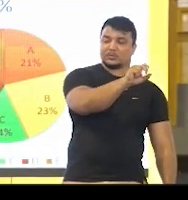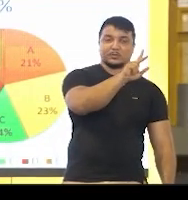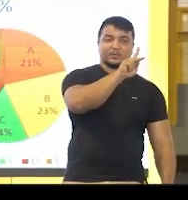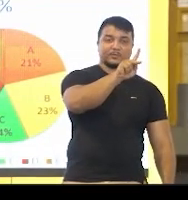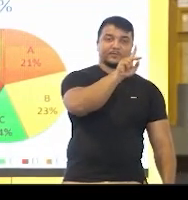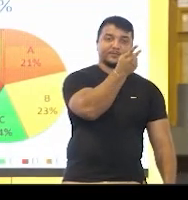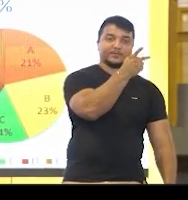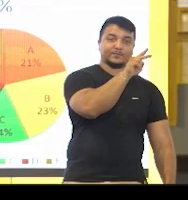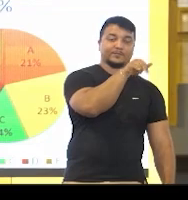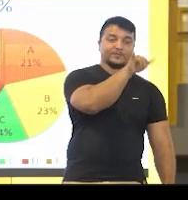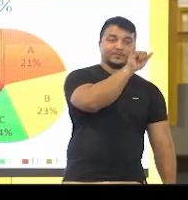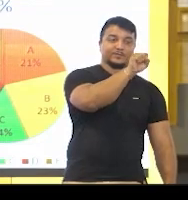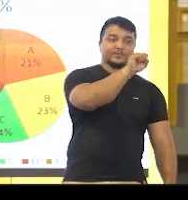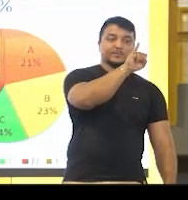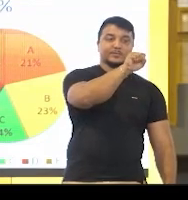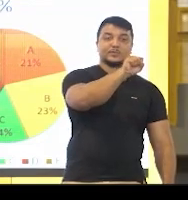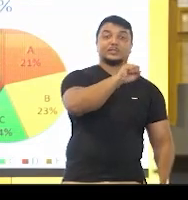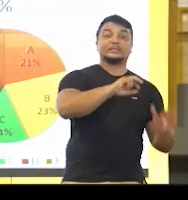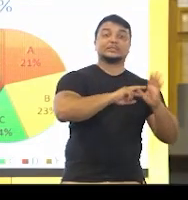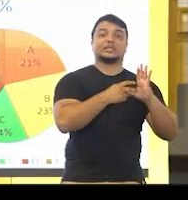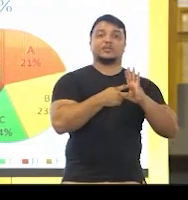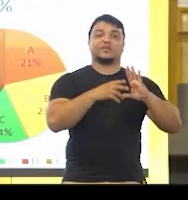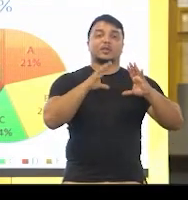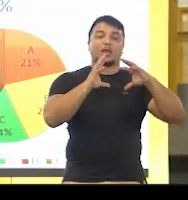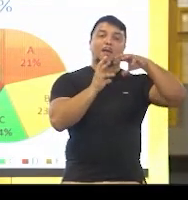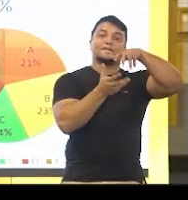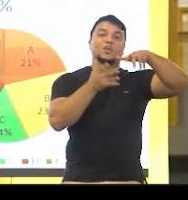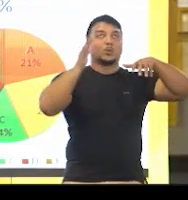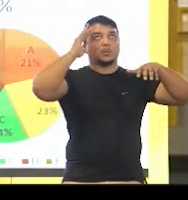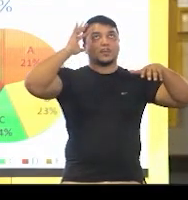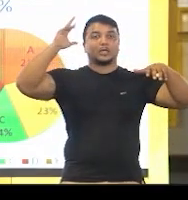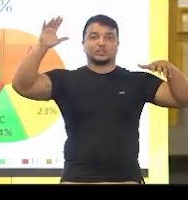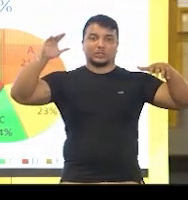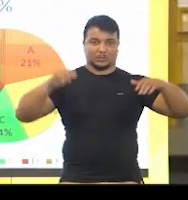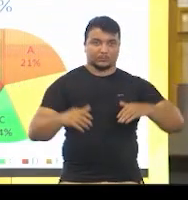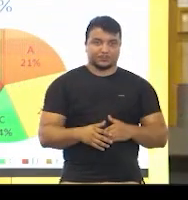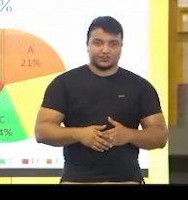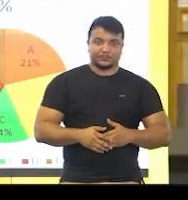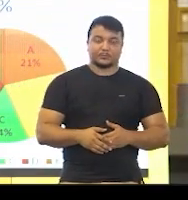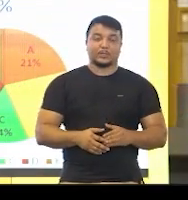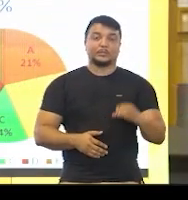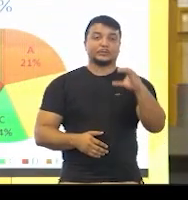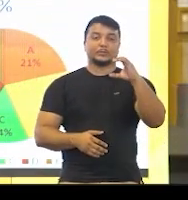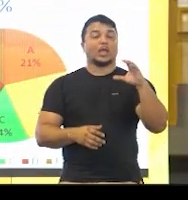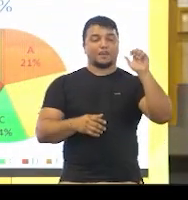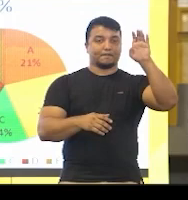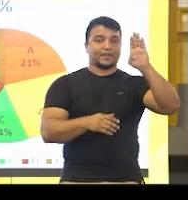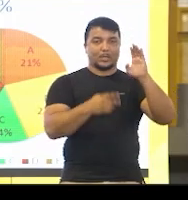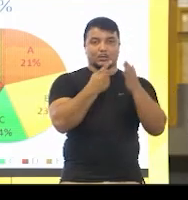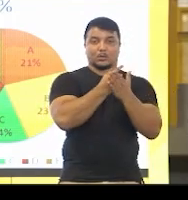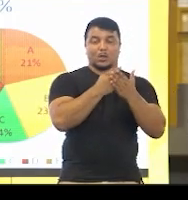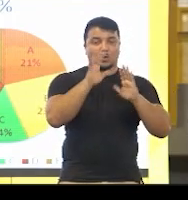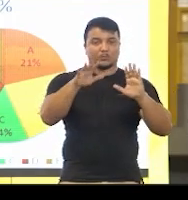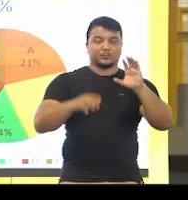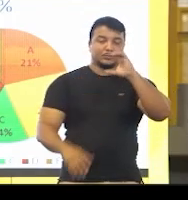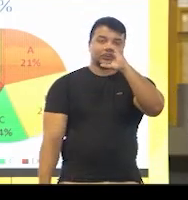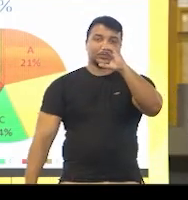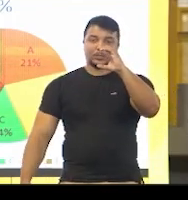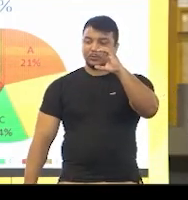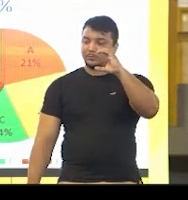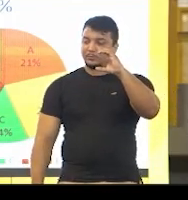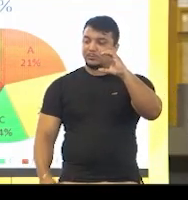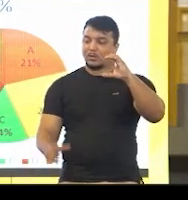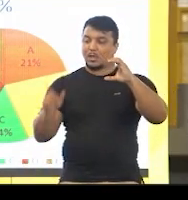P-H-Y-S-I-S. Physis é mundo sensível. Marden, alternativa C, ó. Exalta a